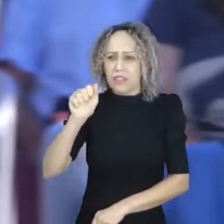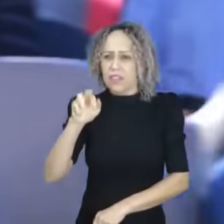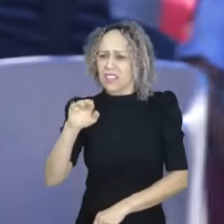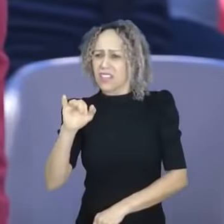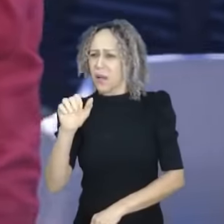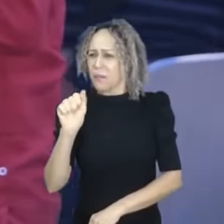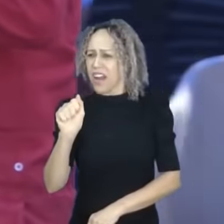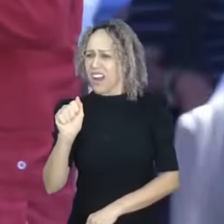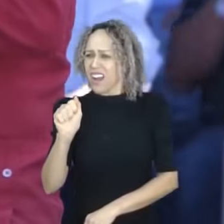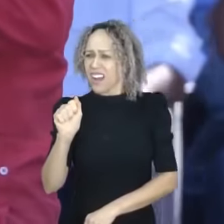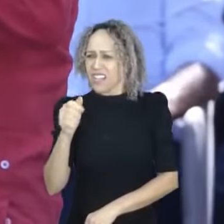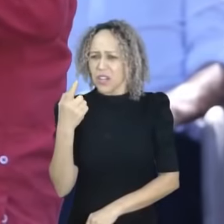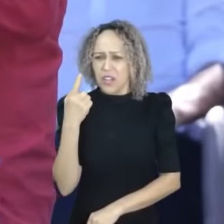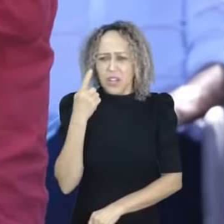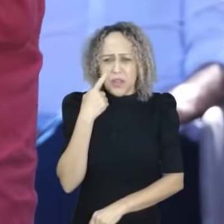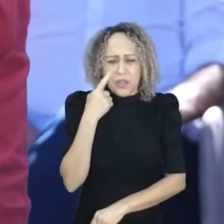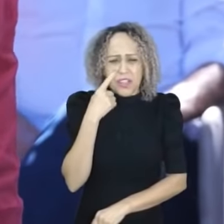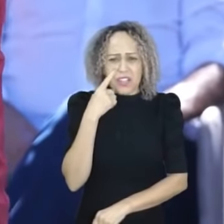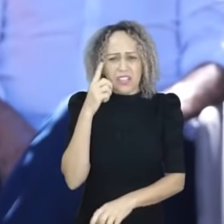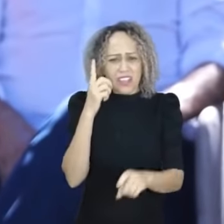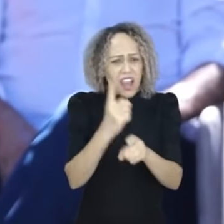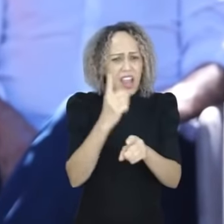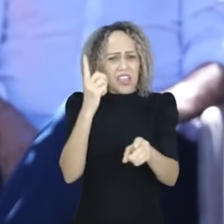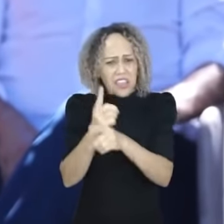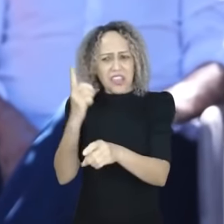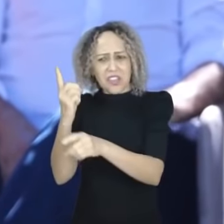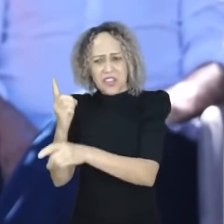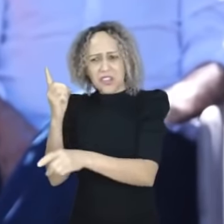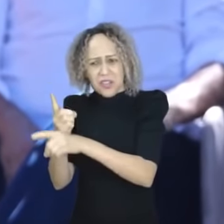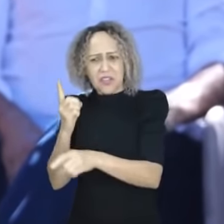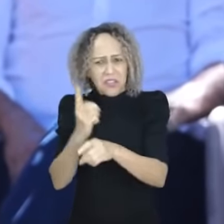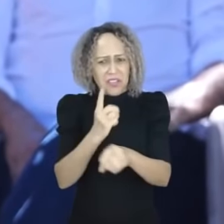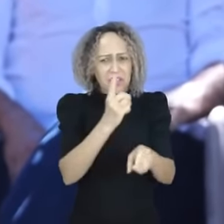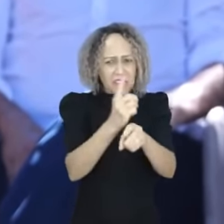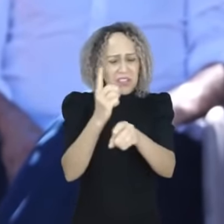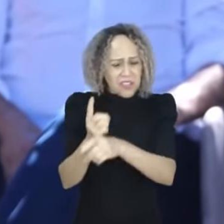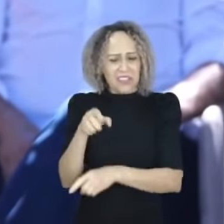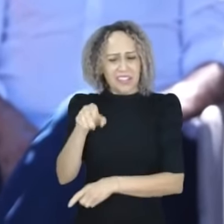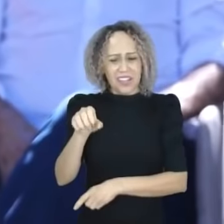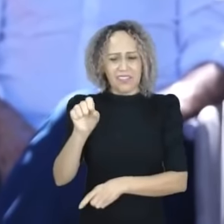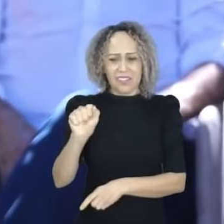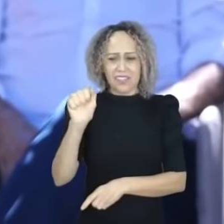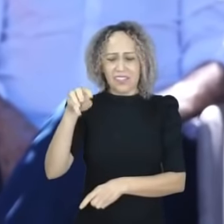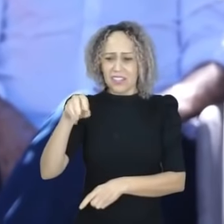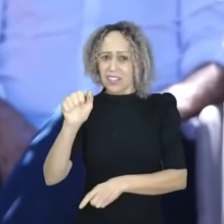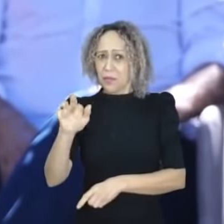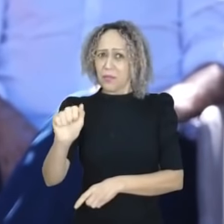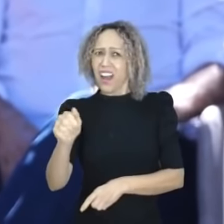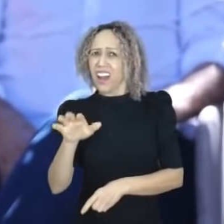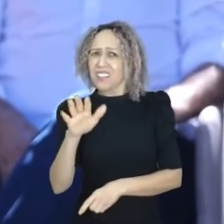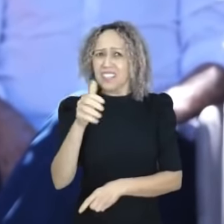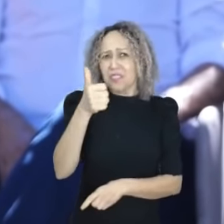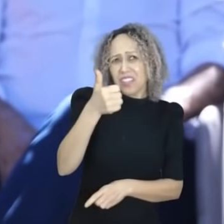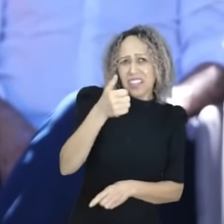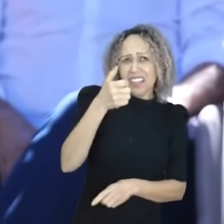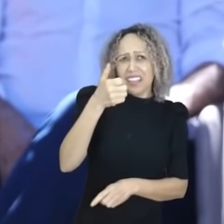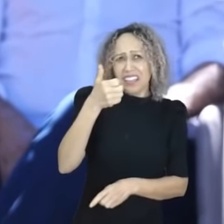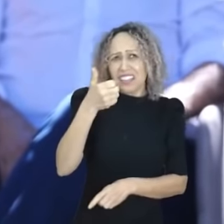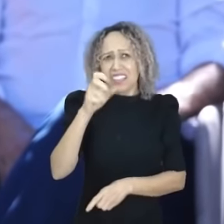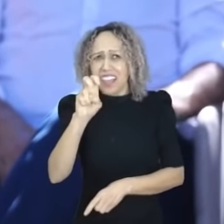atrás, eu já encontrava com a Samara. E eu sempre ficava preocupado, porque quando ela me via, ela ficava muito agitada,